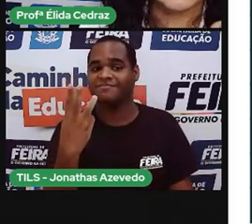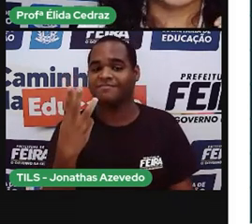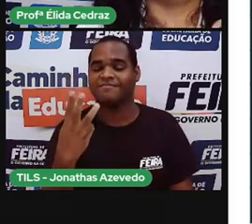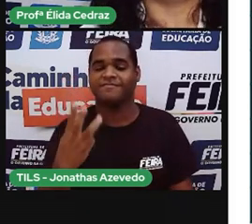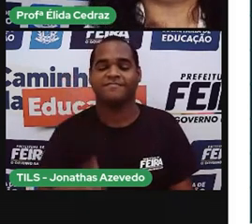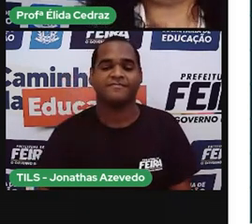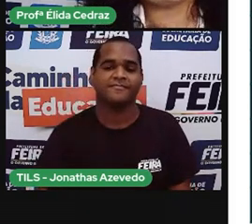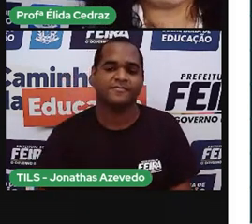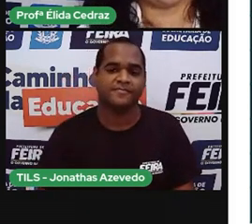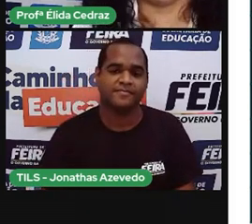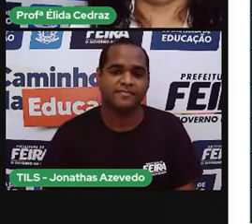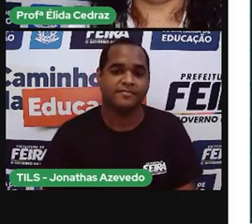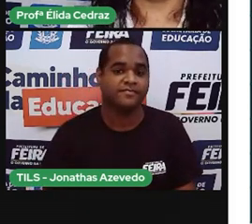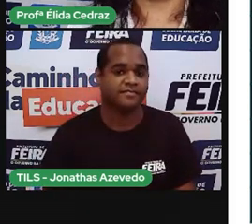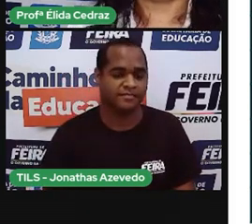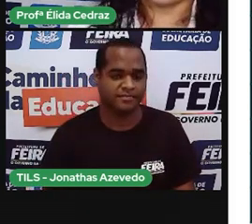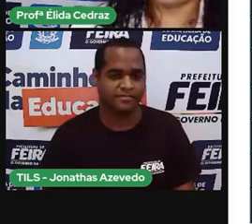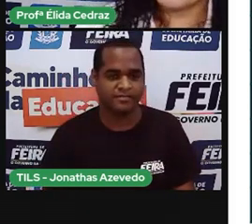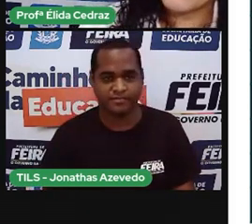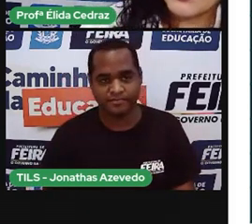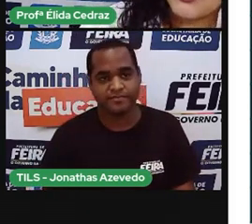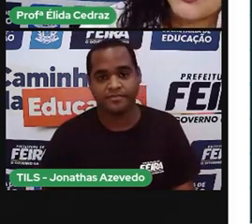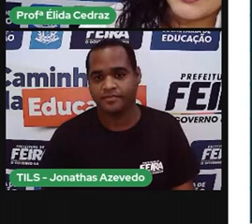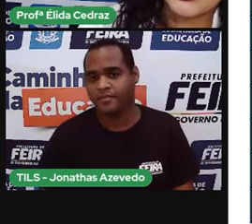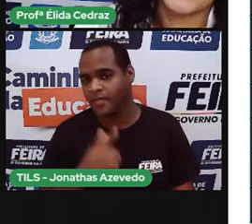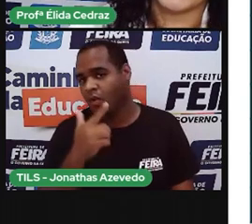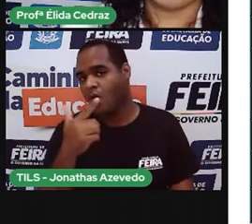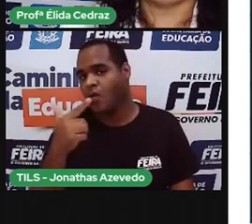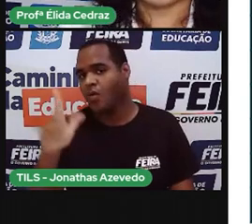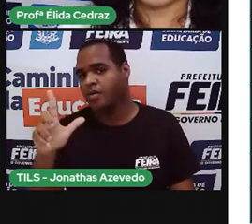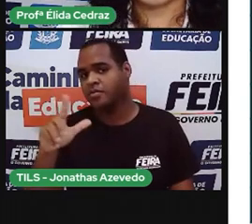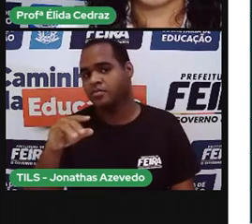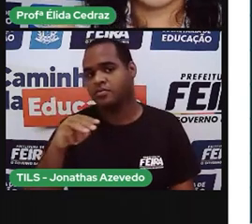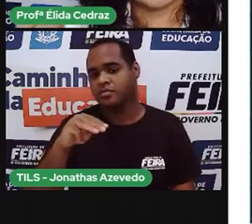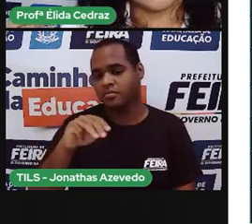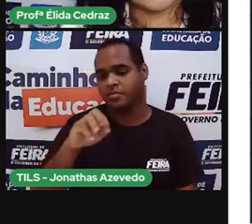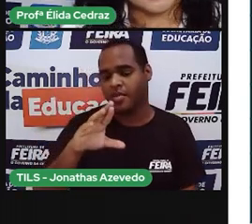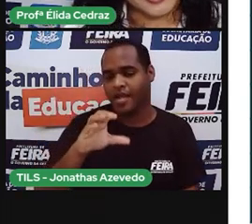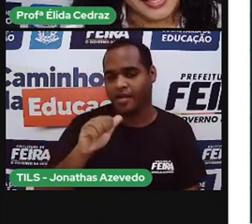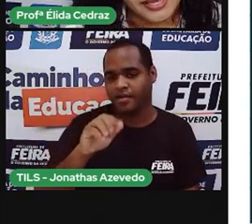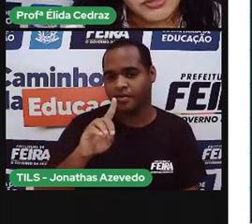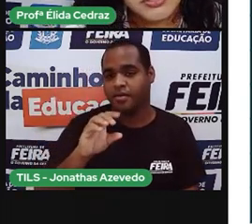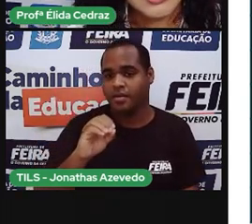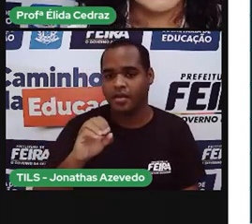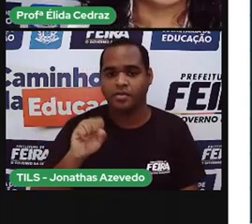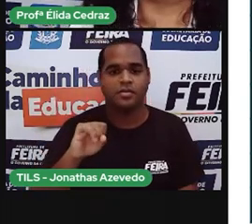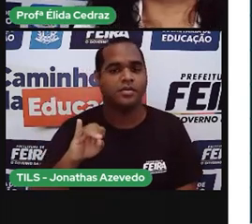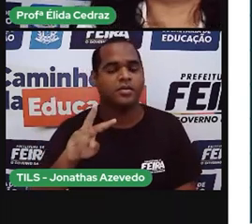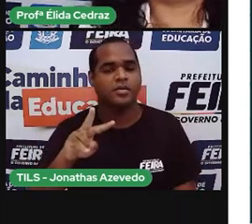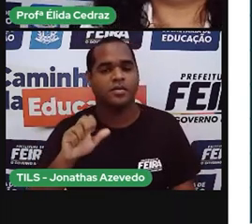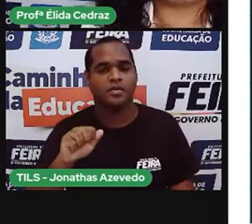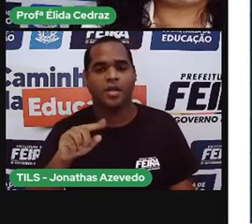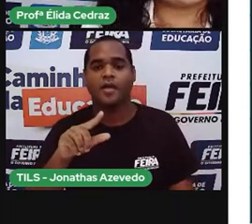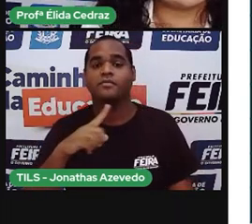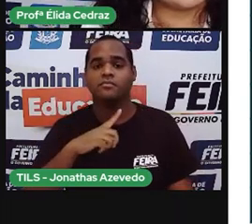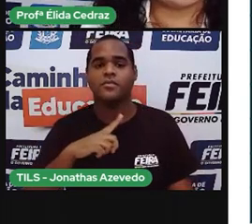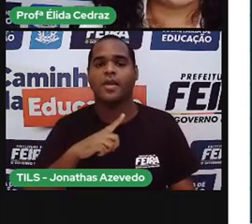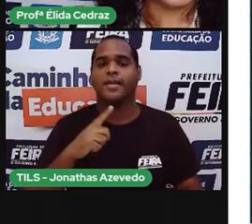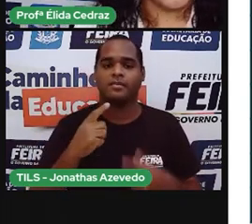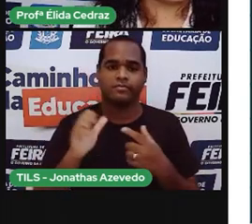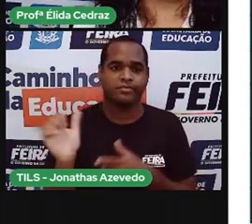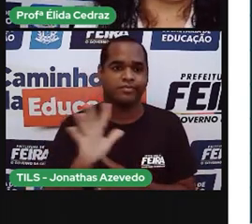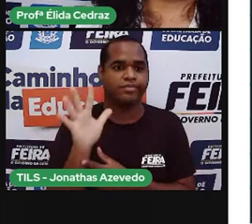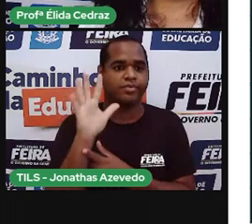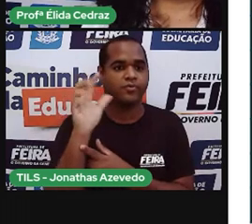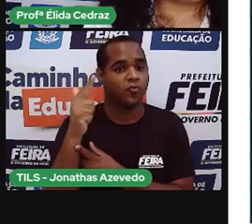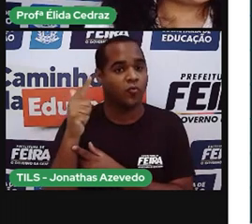1, 2, 3. Então, o Mercado Silva tinha mais itens caros e no Preço Ideal